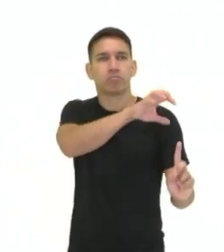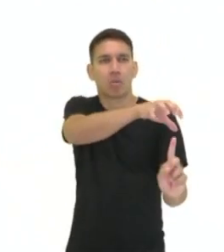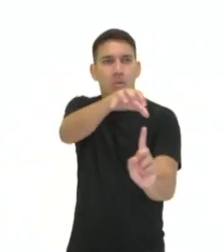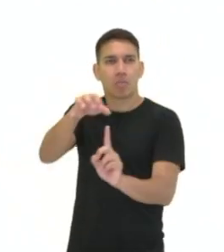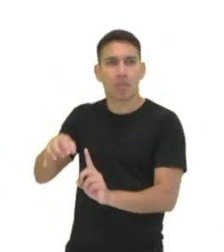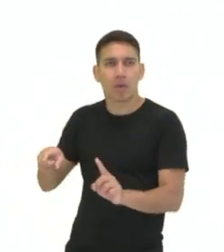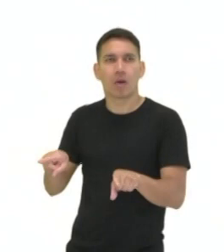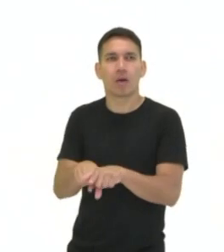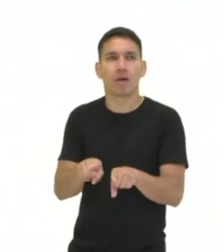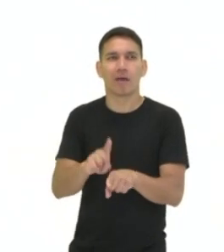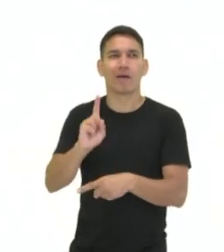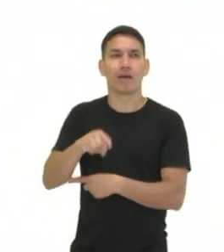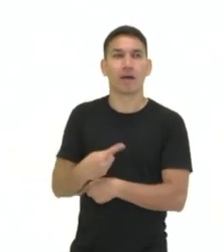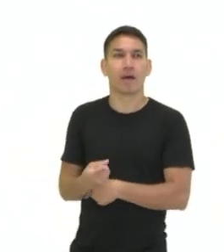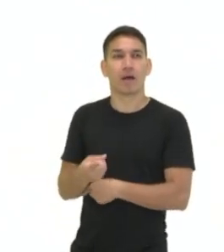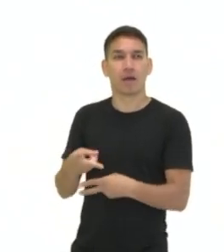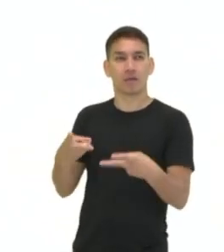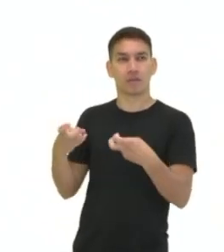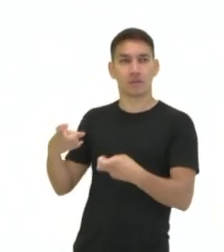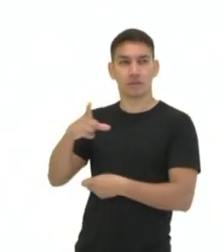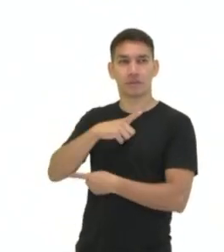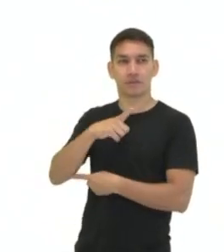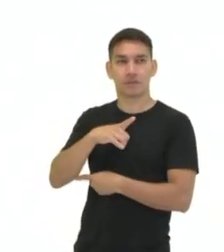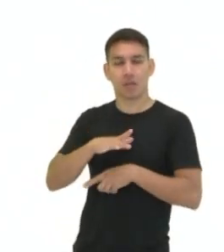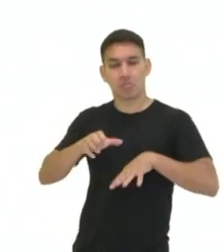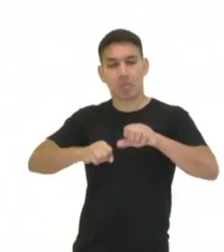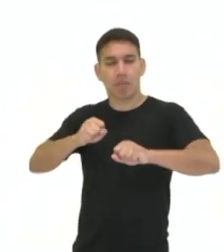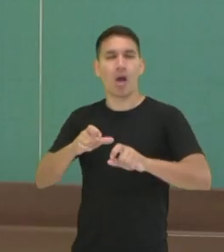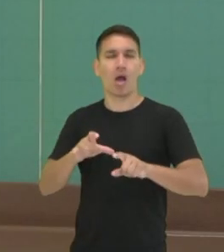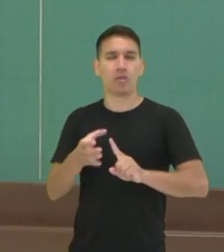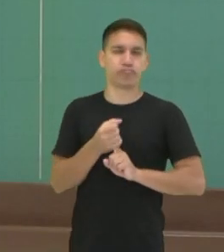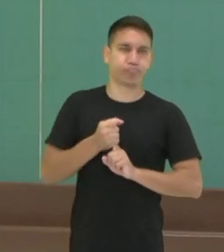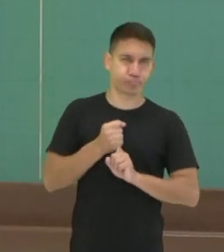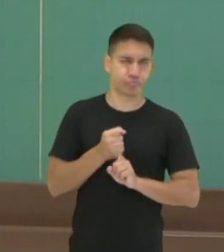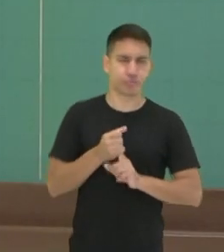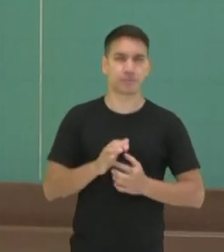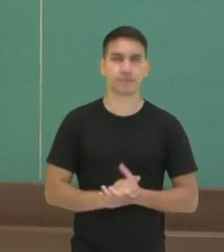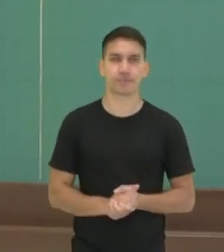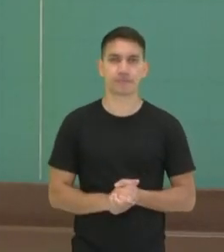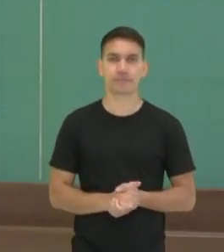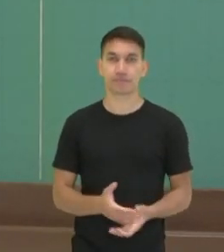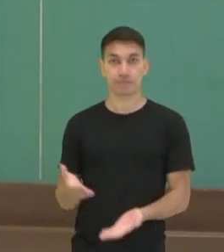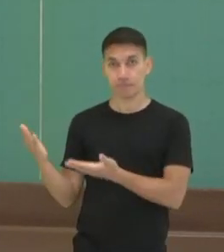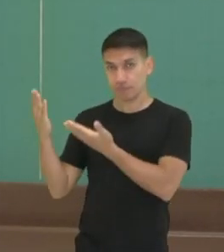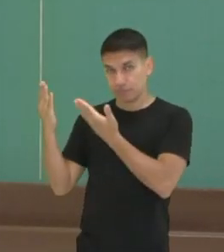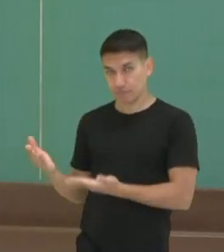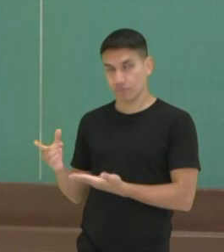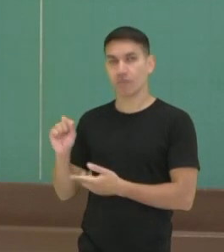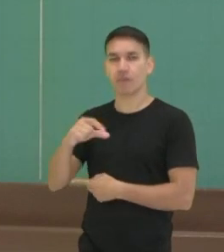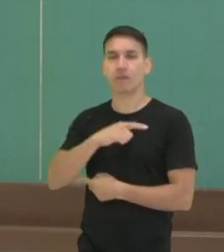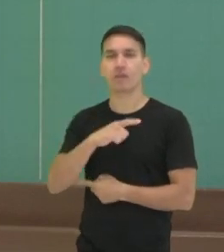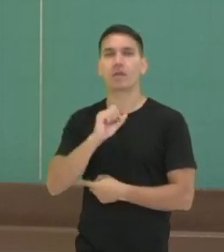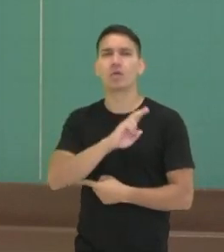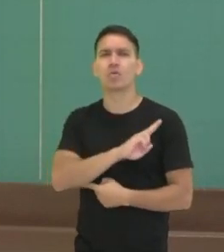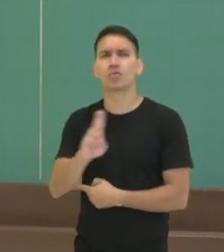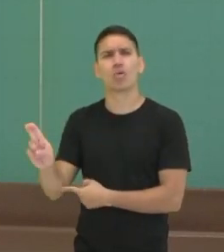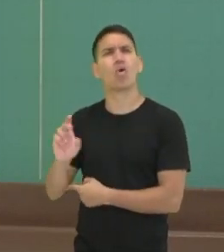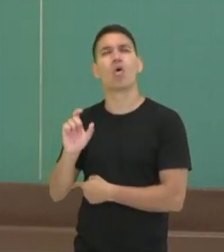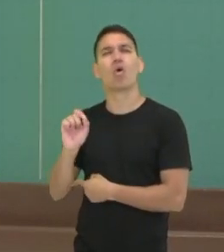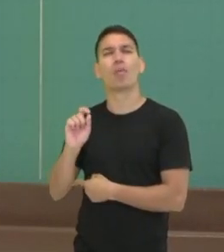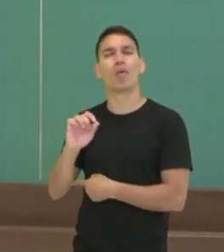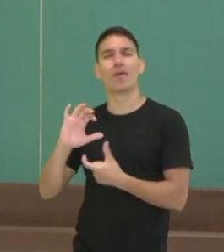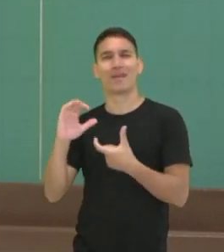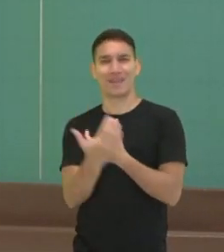território, seu domínio territorial e poder. Carlos Magno, por isso que tem esse termo que nós lemos ali,